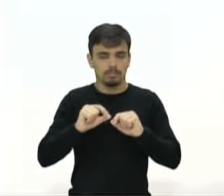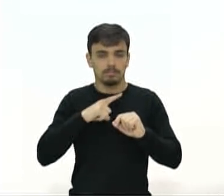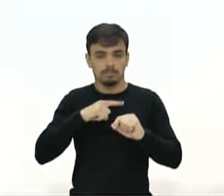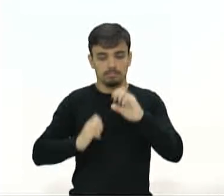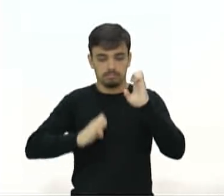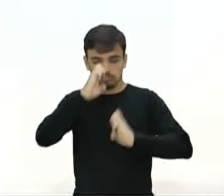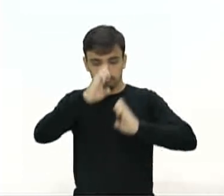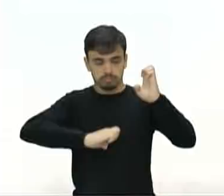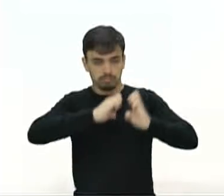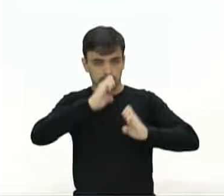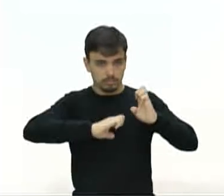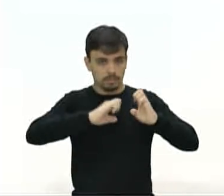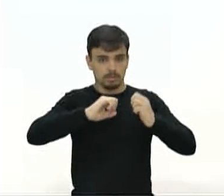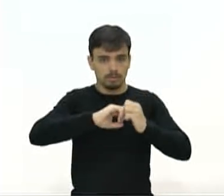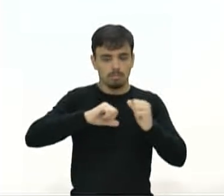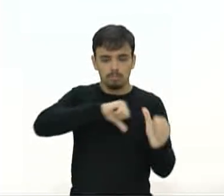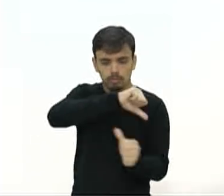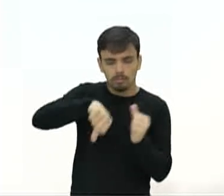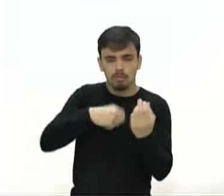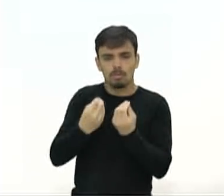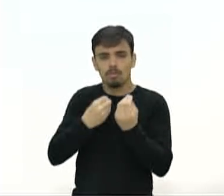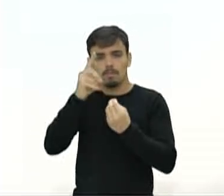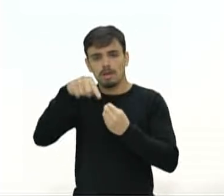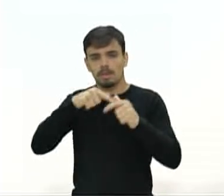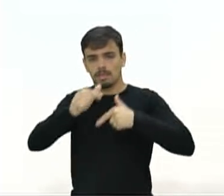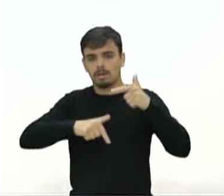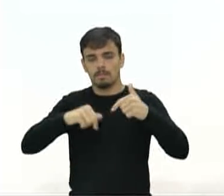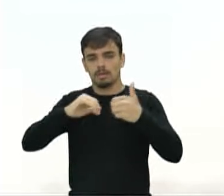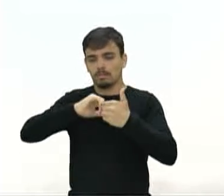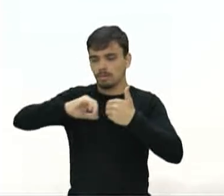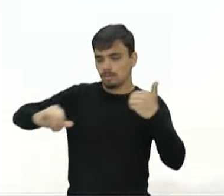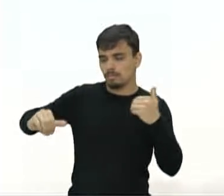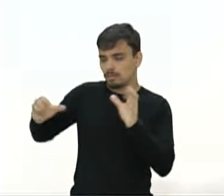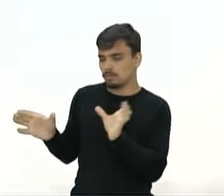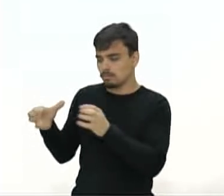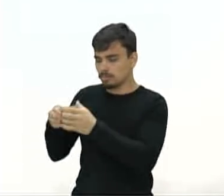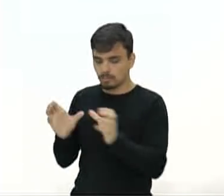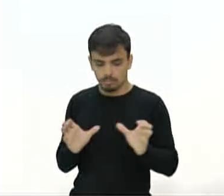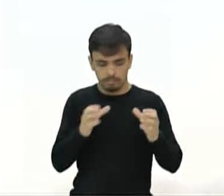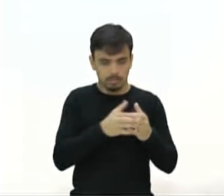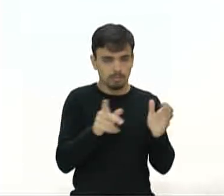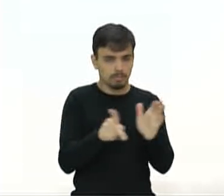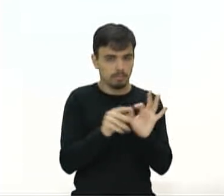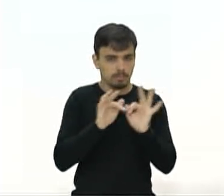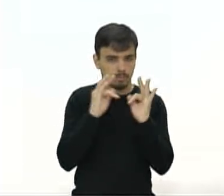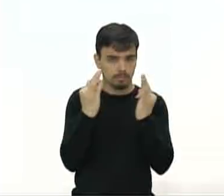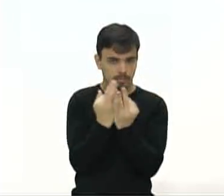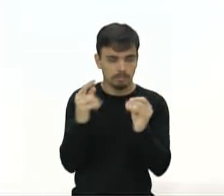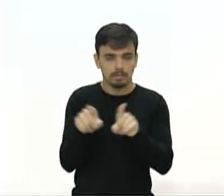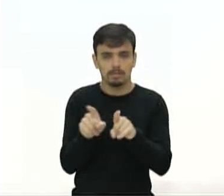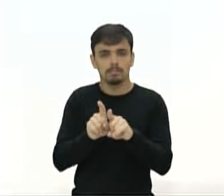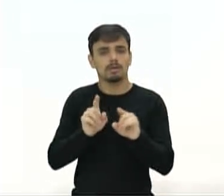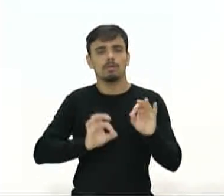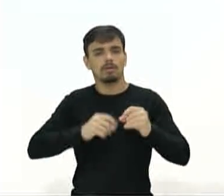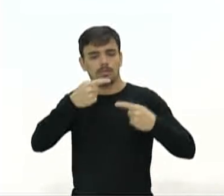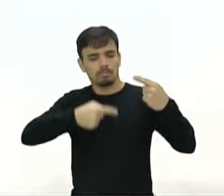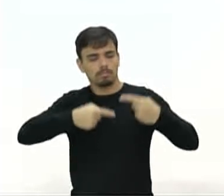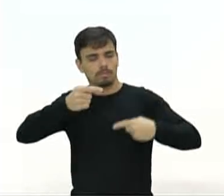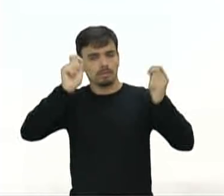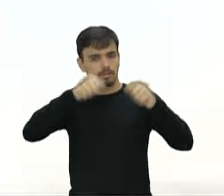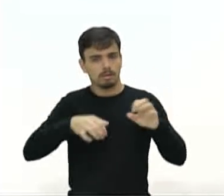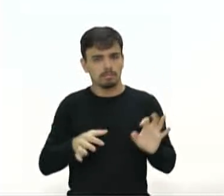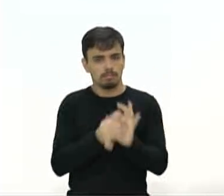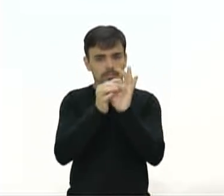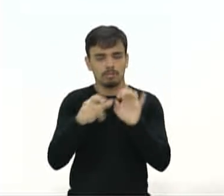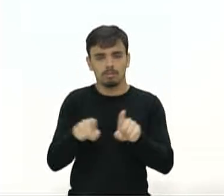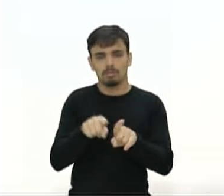indústria modificou as relações de trabalho e separou os membros das famílias, antes que os interesses em conflitos conseguissem